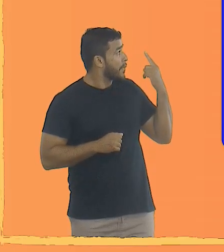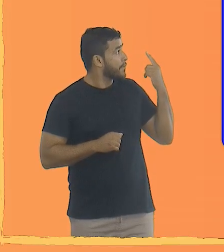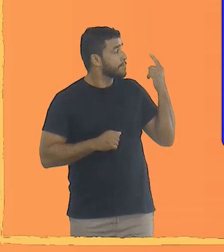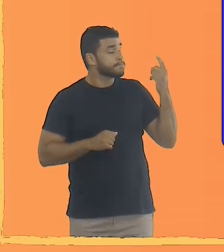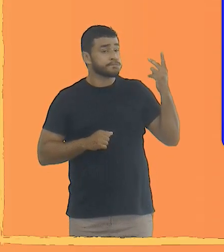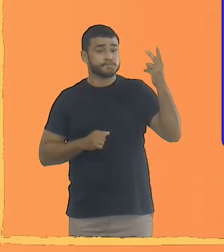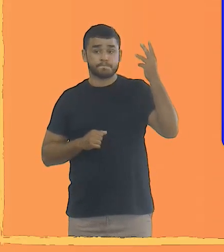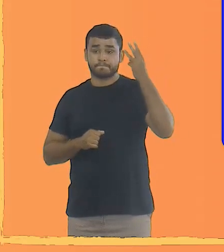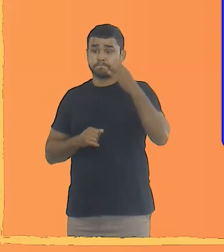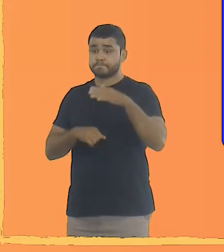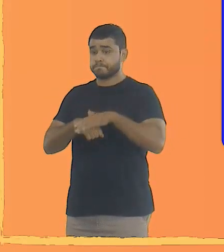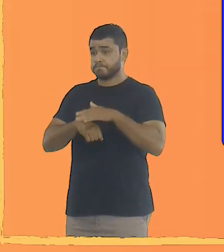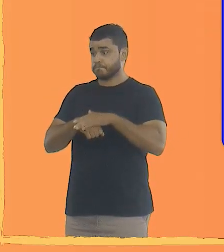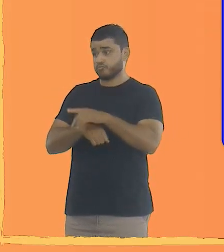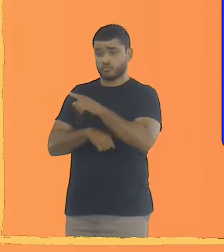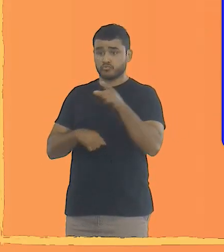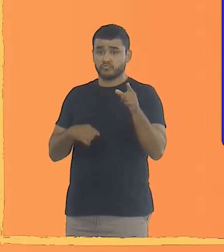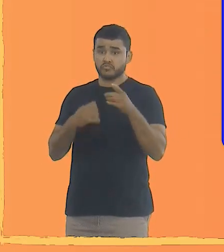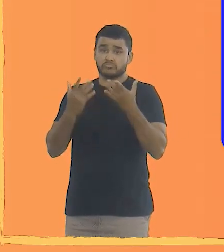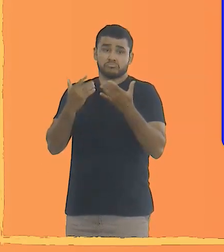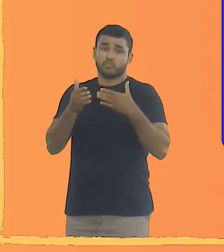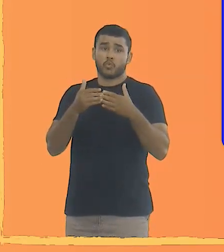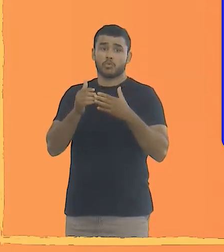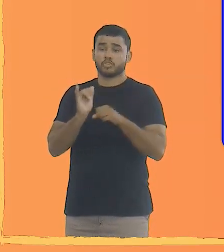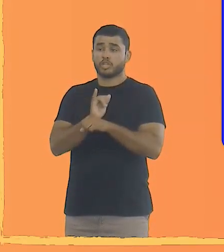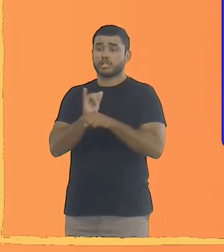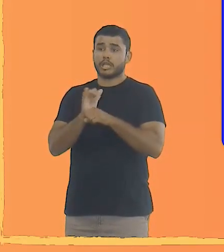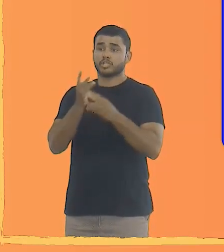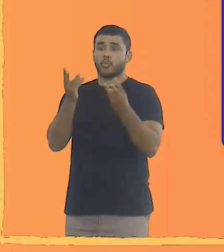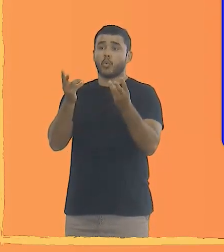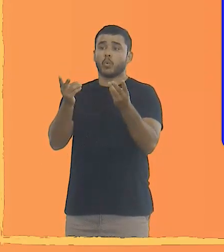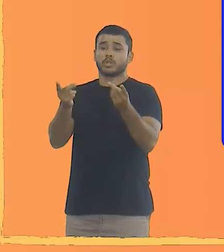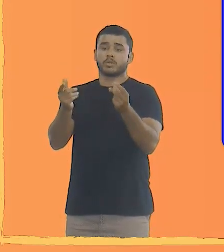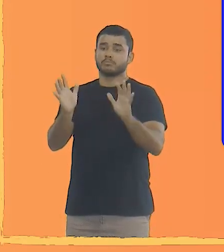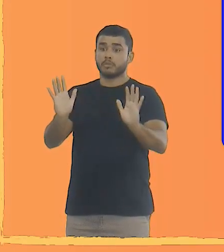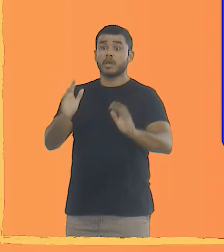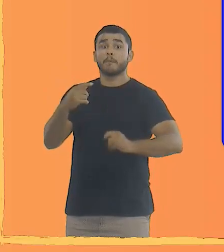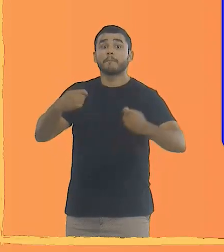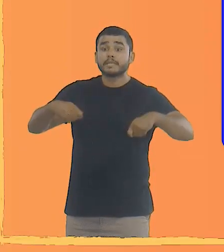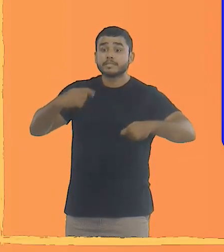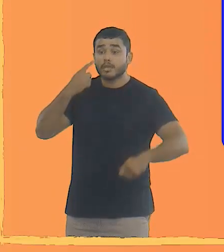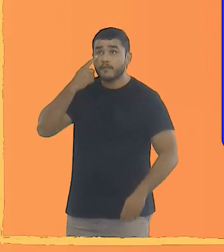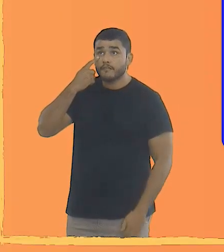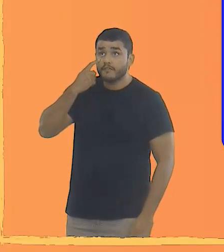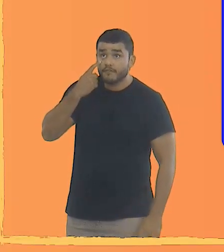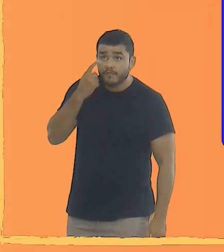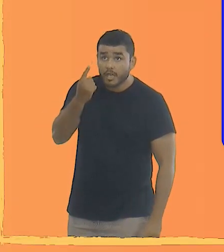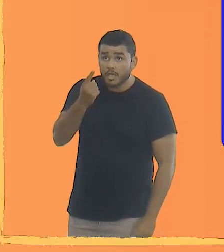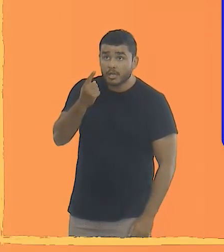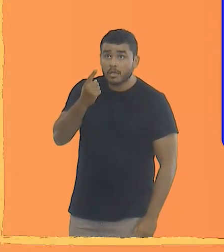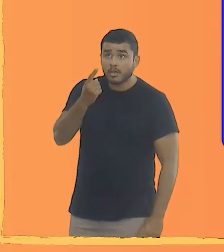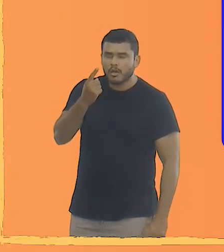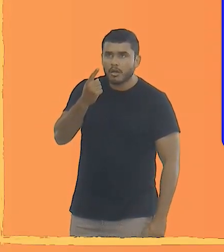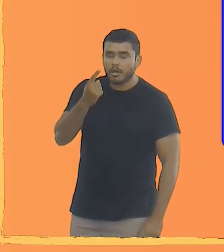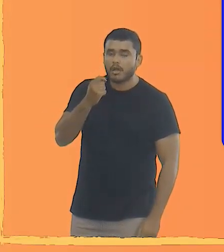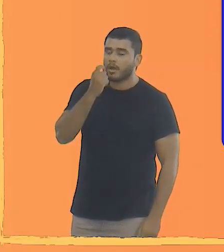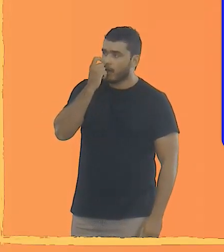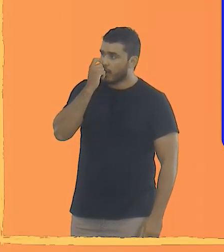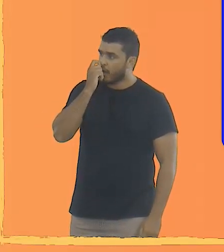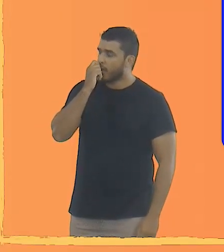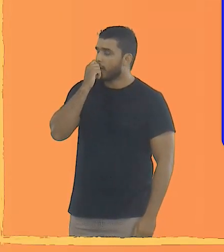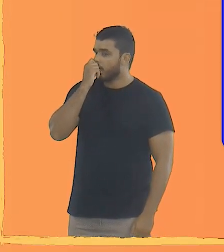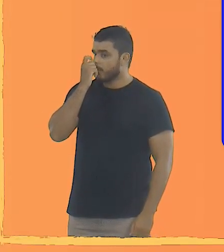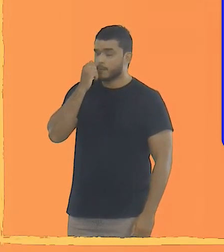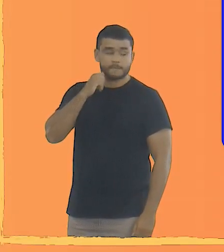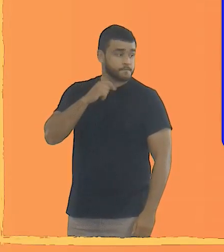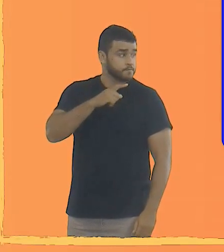em 3, isso é o menos importante. Mas eu preciso visualizar os elementos para dizer a quantidade. A quantidade de palitos